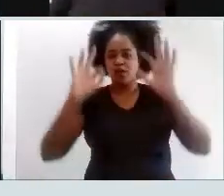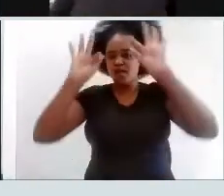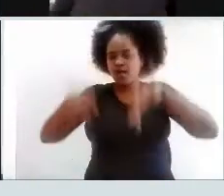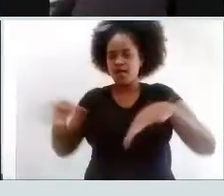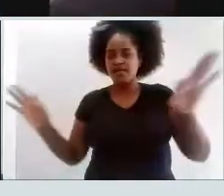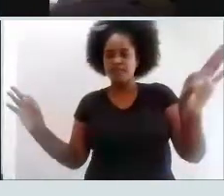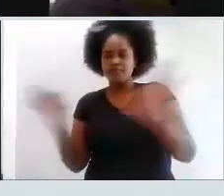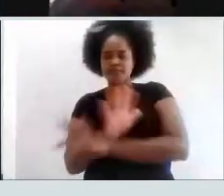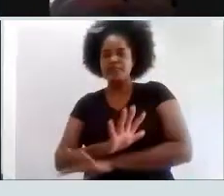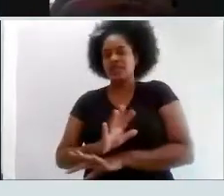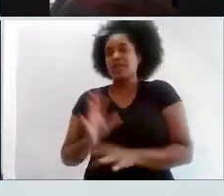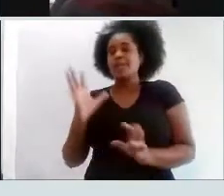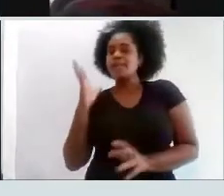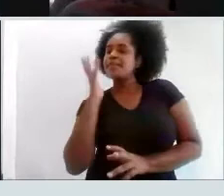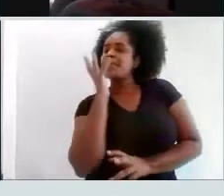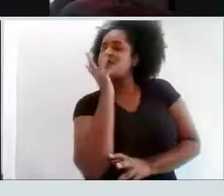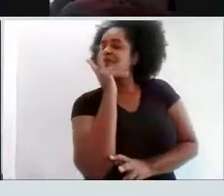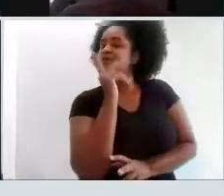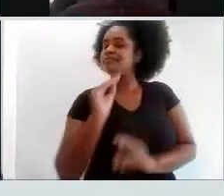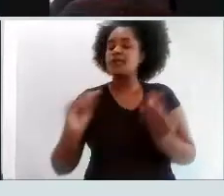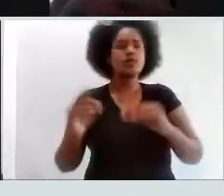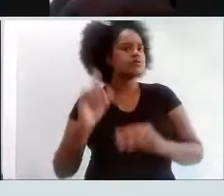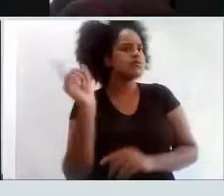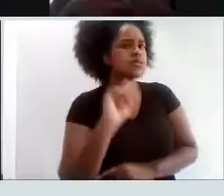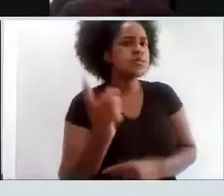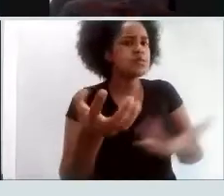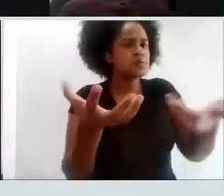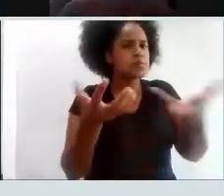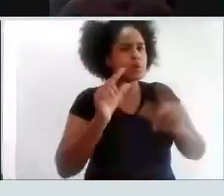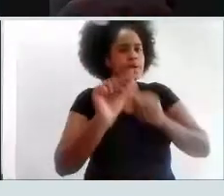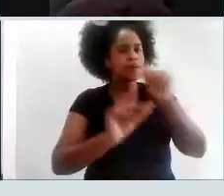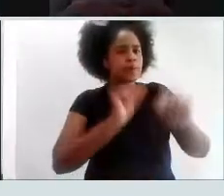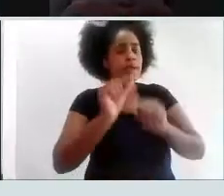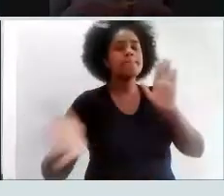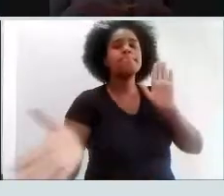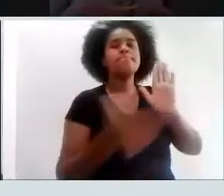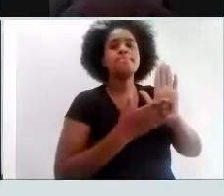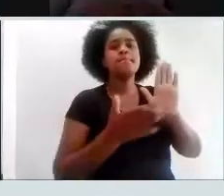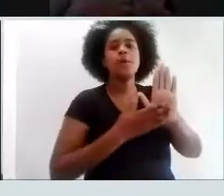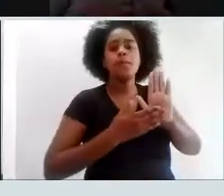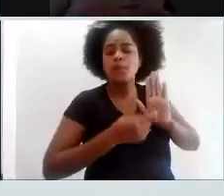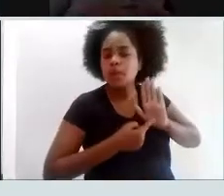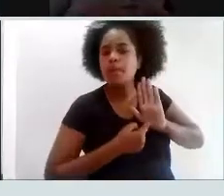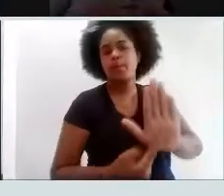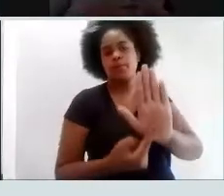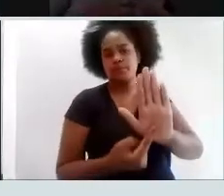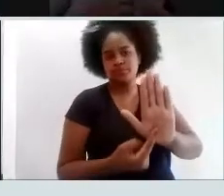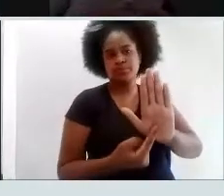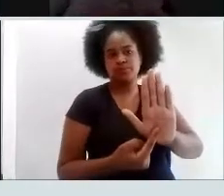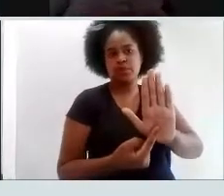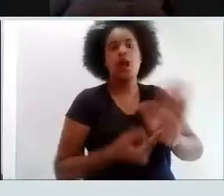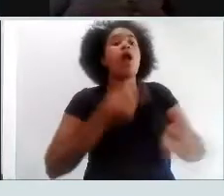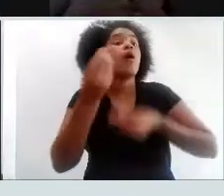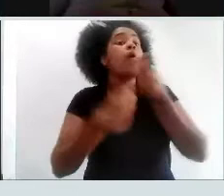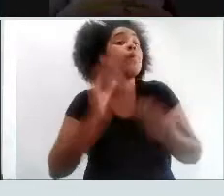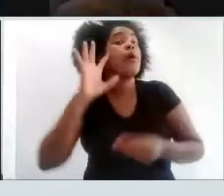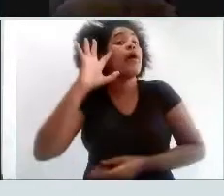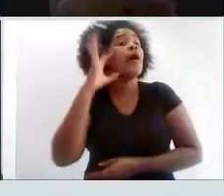poética, bonitinha. Eles querem que vocês façam uma proposta de intervenção. O que significa